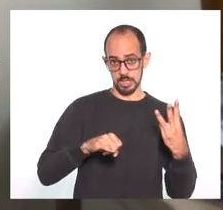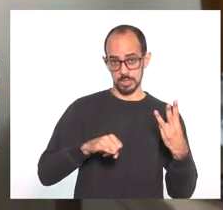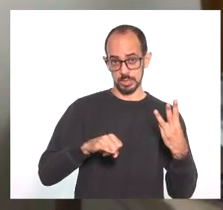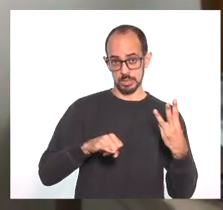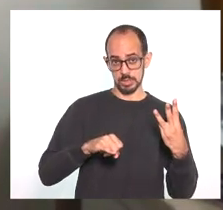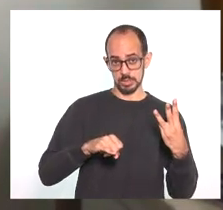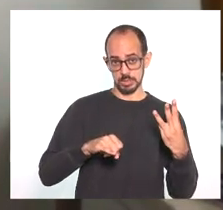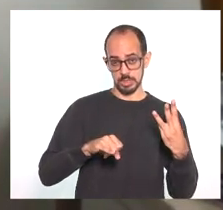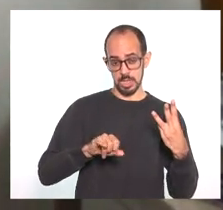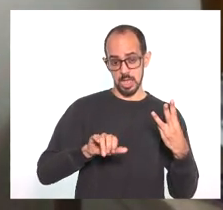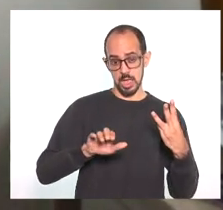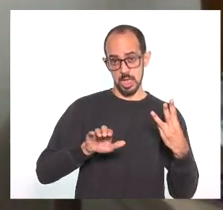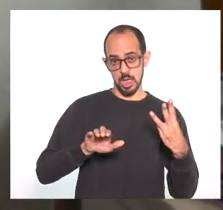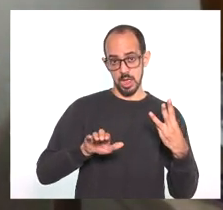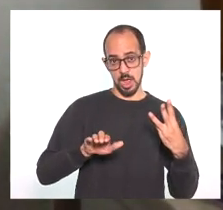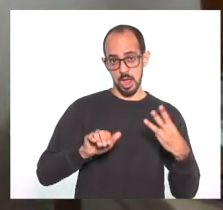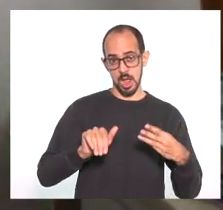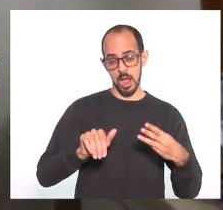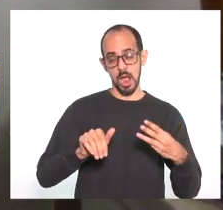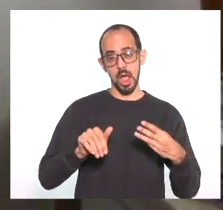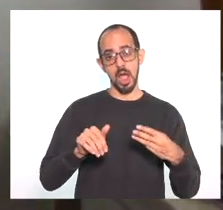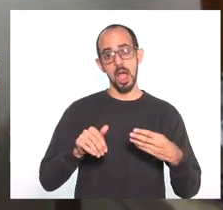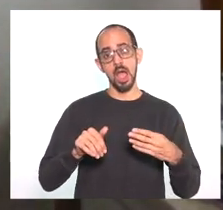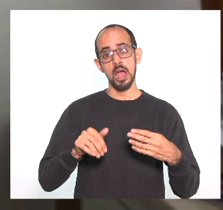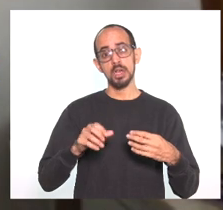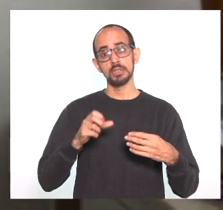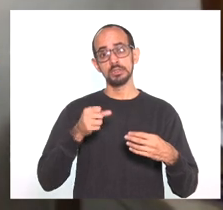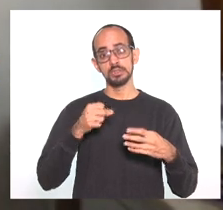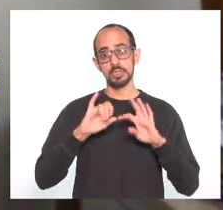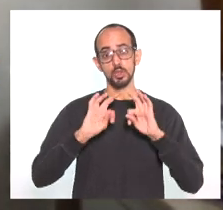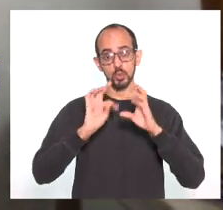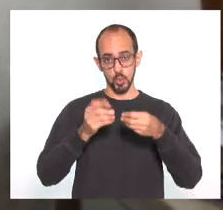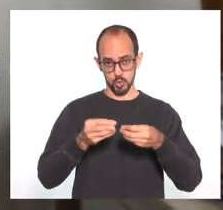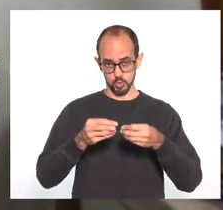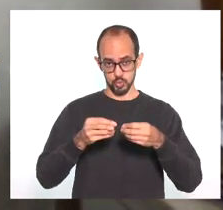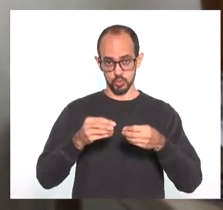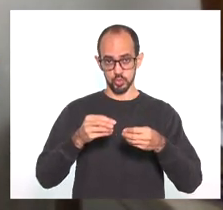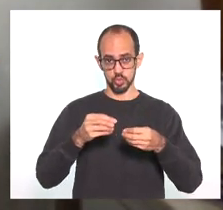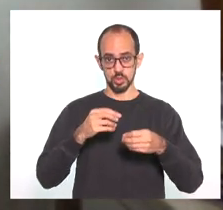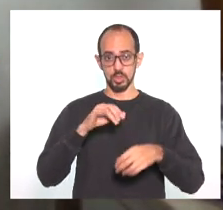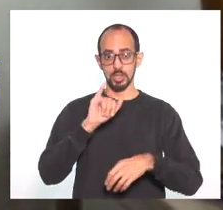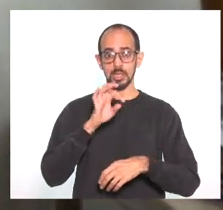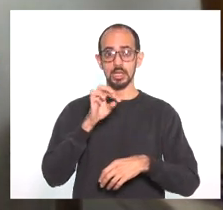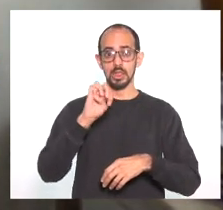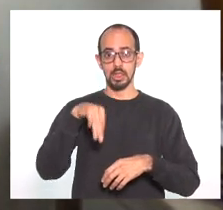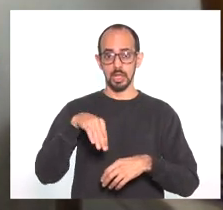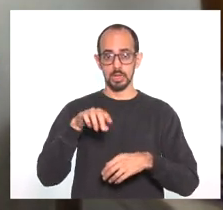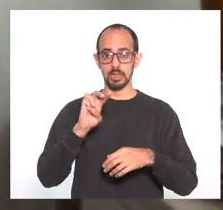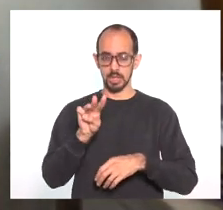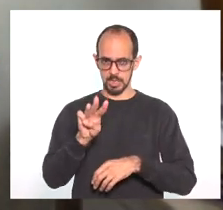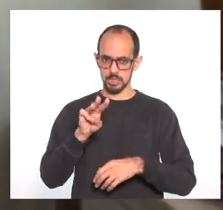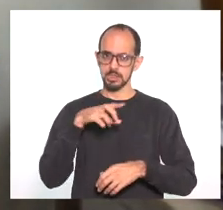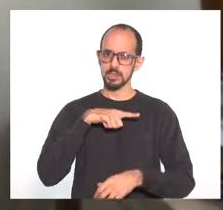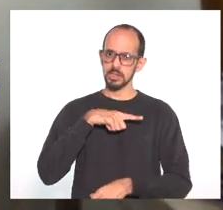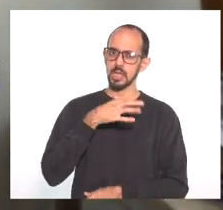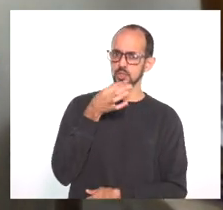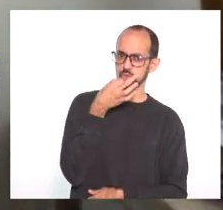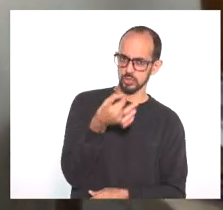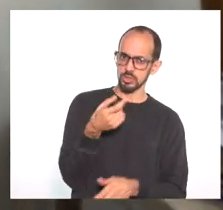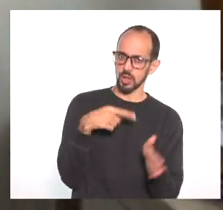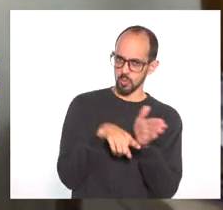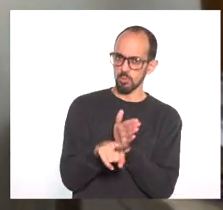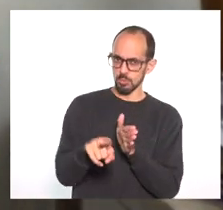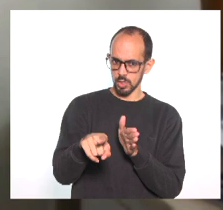forma total, algum dos senhores deputados tem alguma sugestão específica. Do item 3, plano